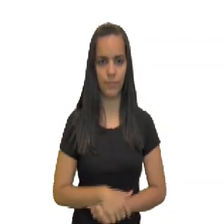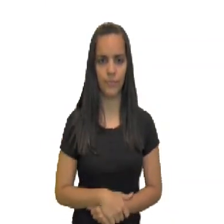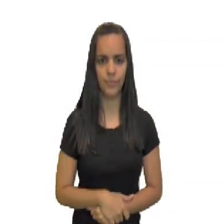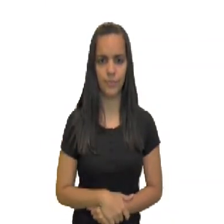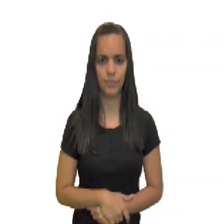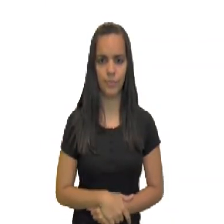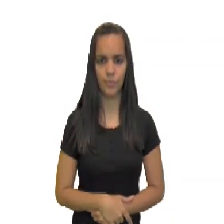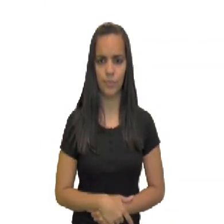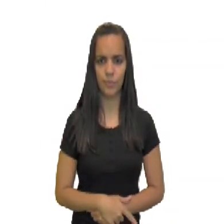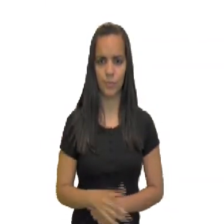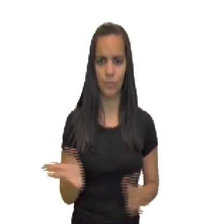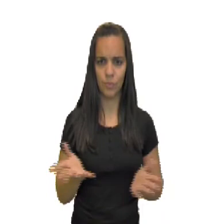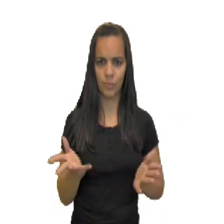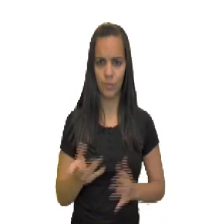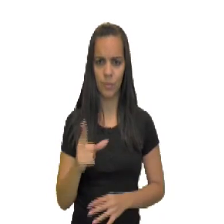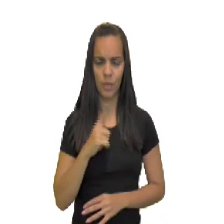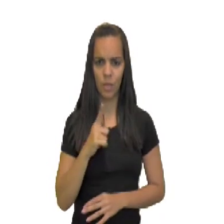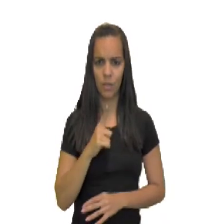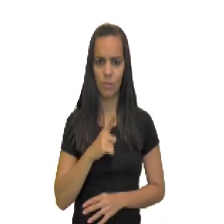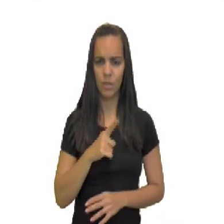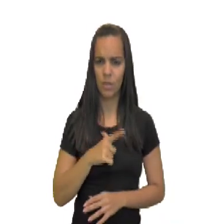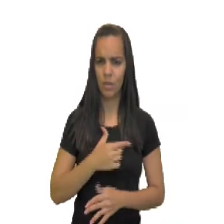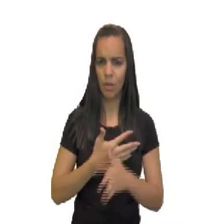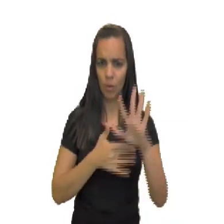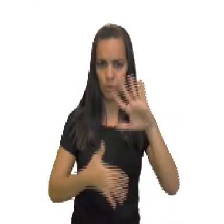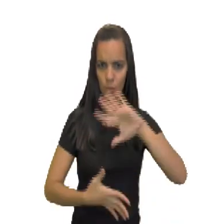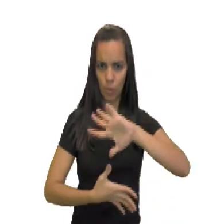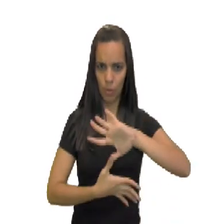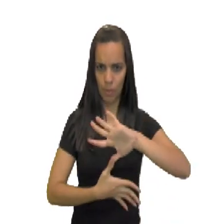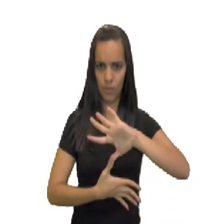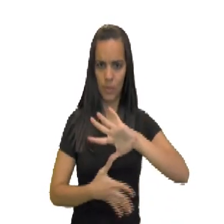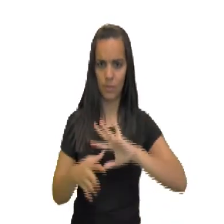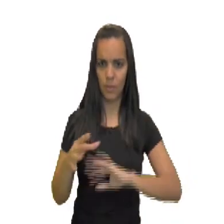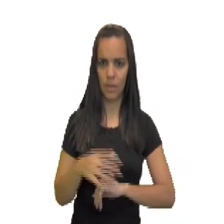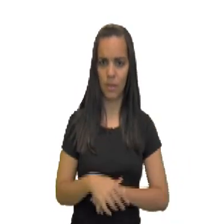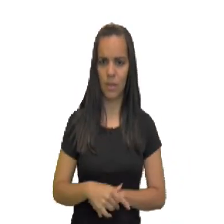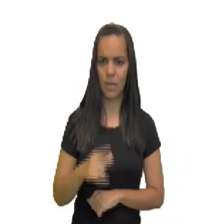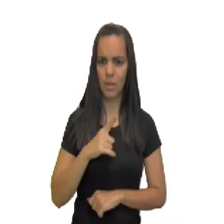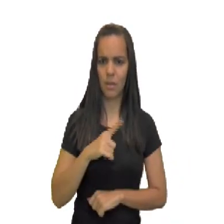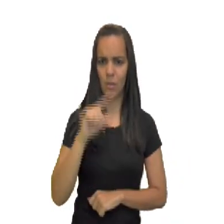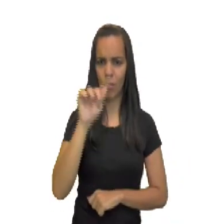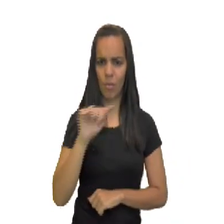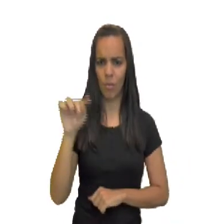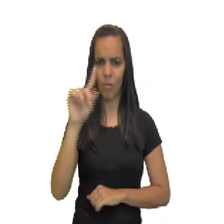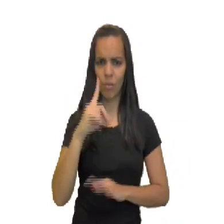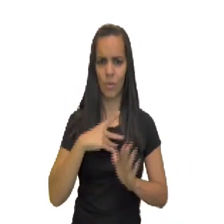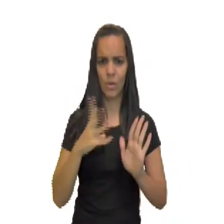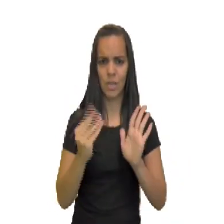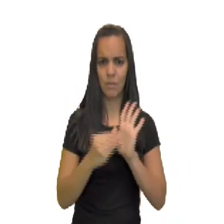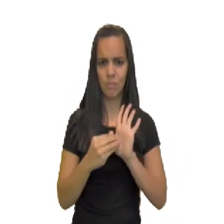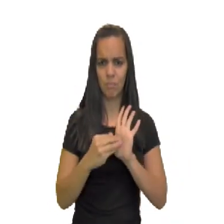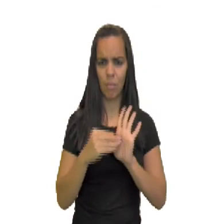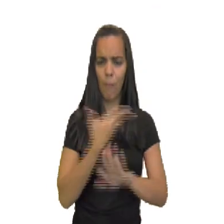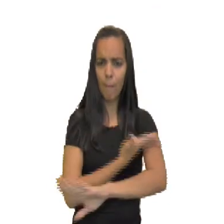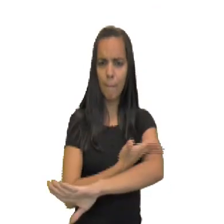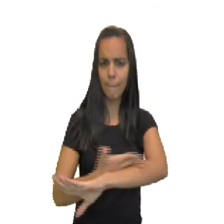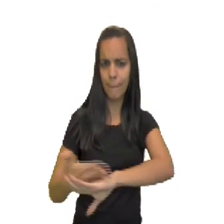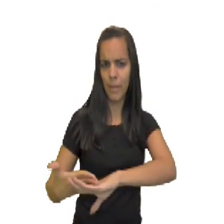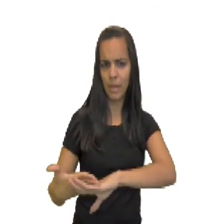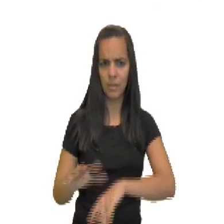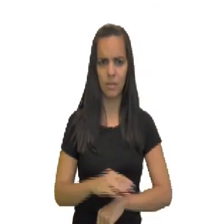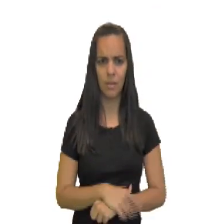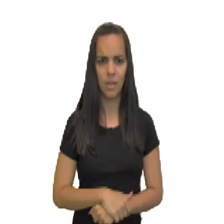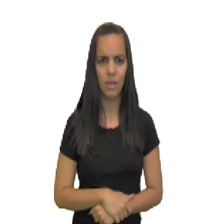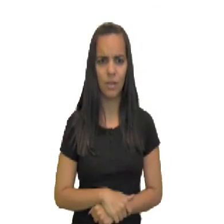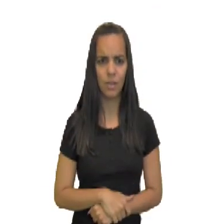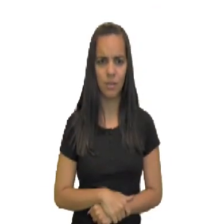Aqui neste mapa, nós temos essa figura em branco. Essa figura em branco